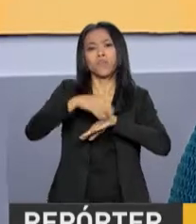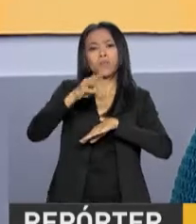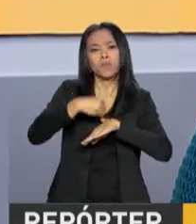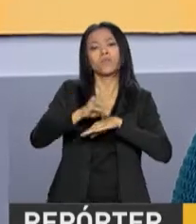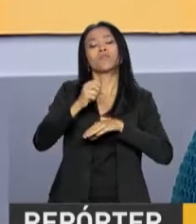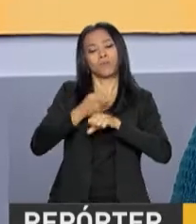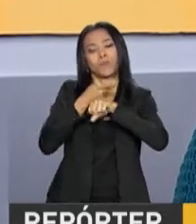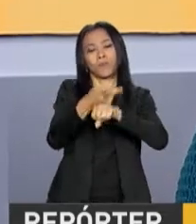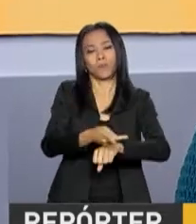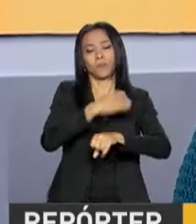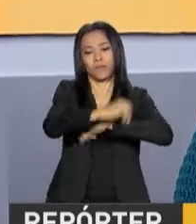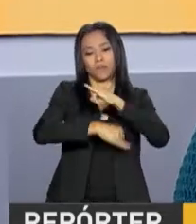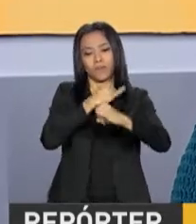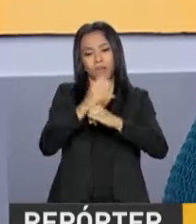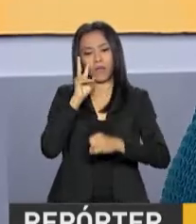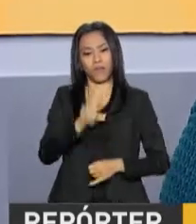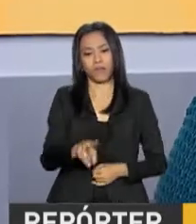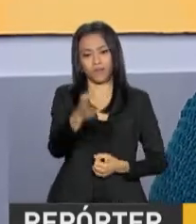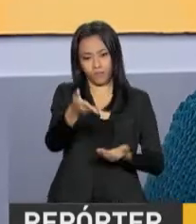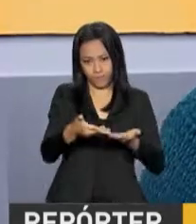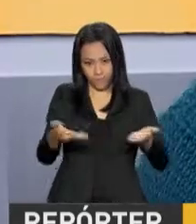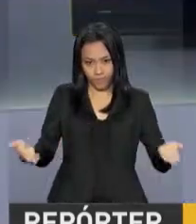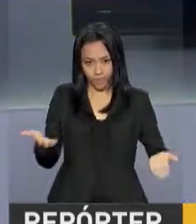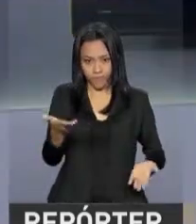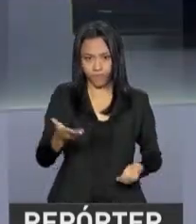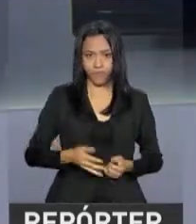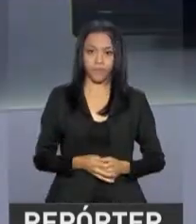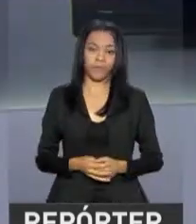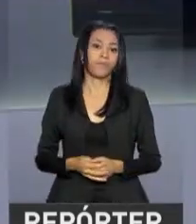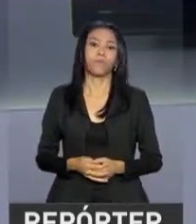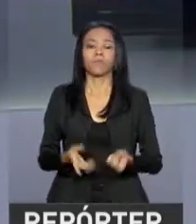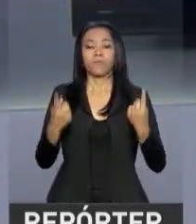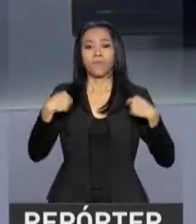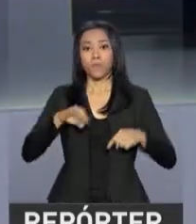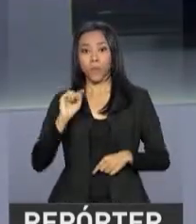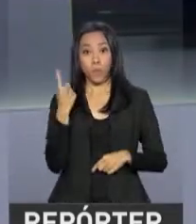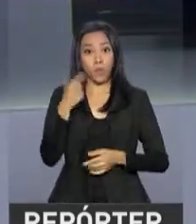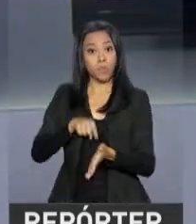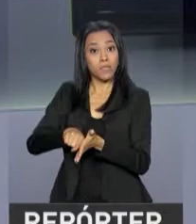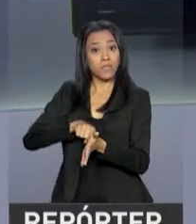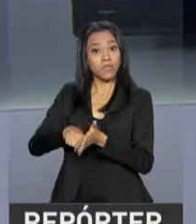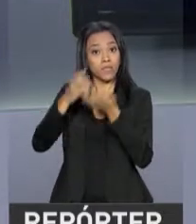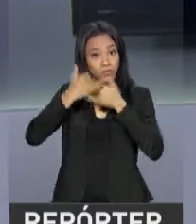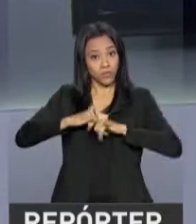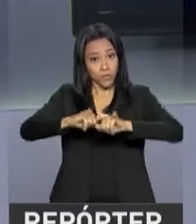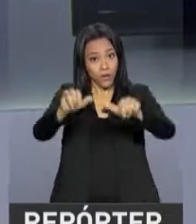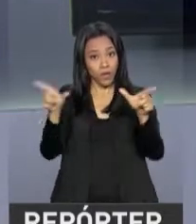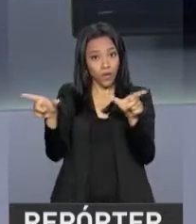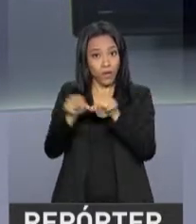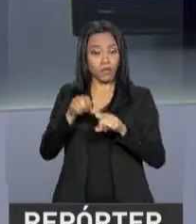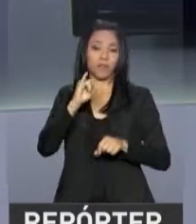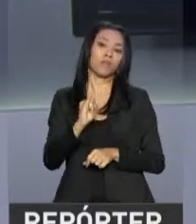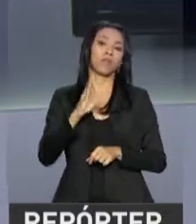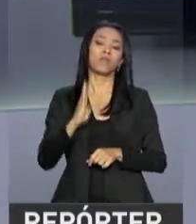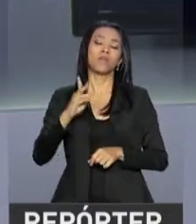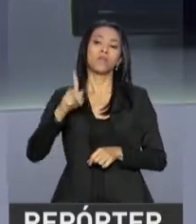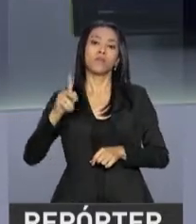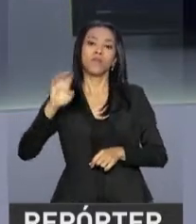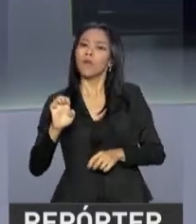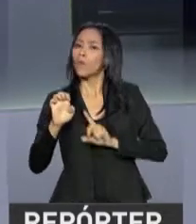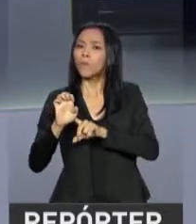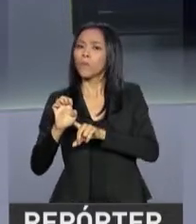no site que aparece aqui na tela uma pesquisa divulgada pelo ibge e mostram uma tendência